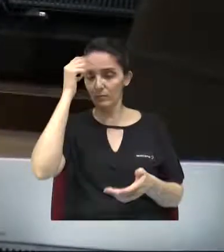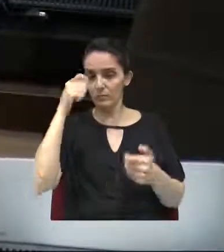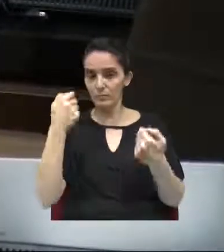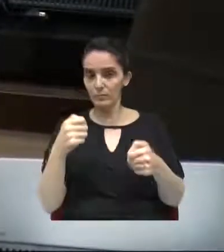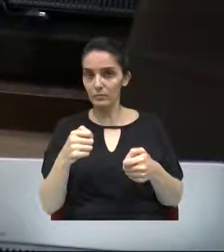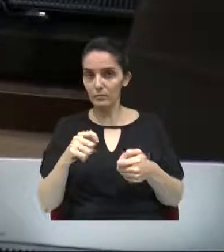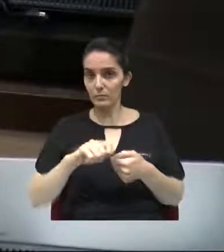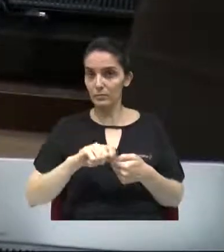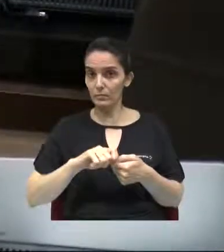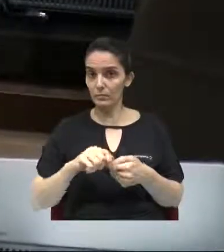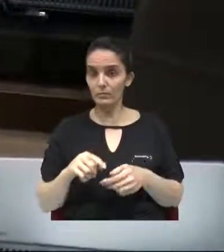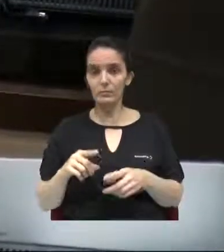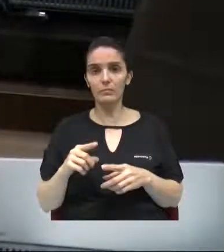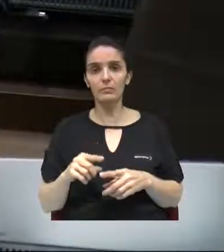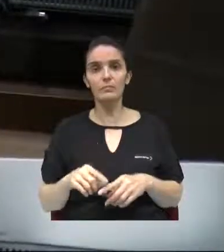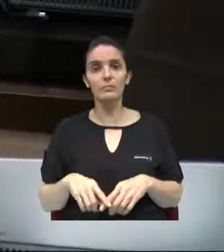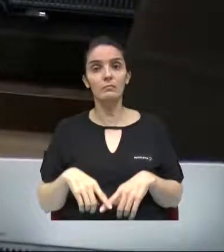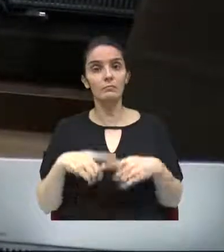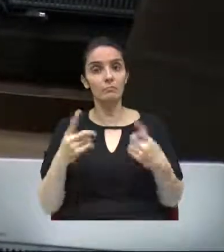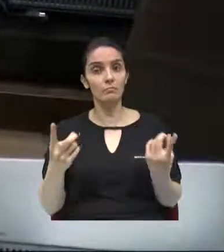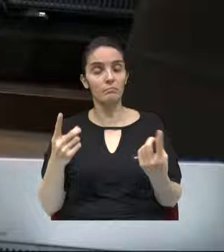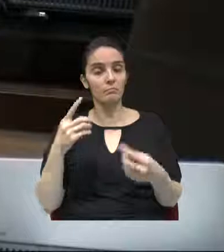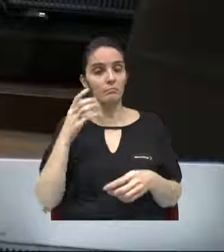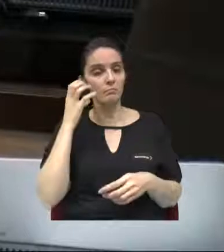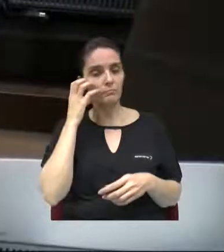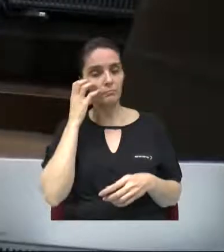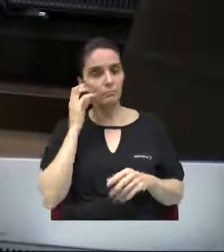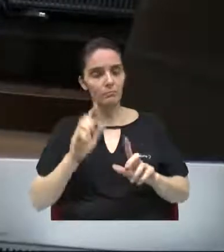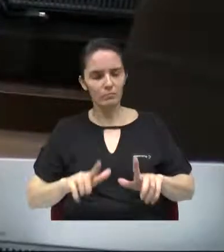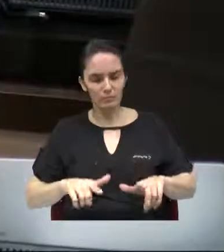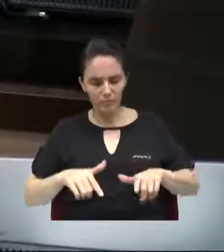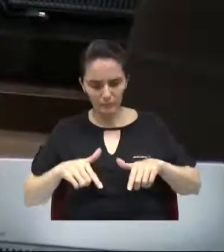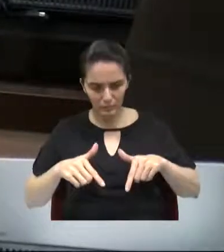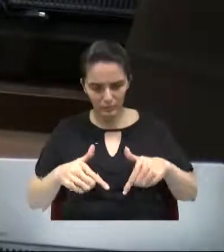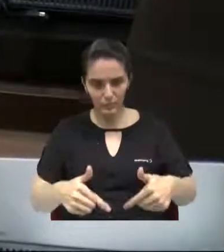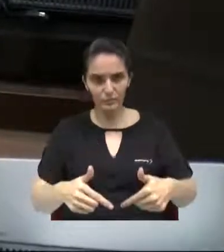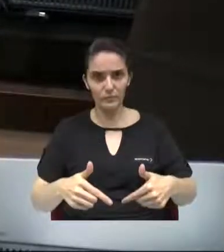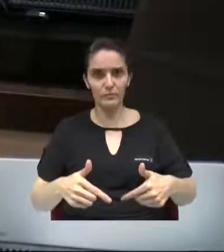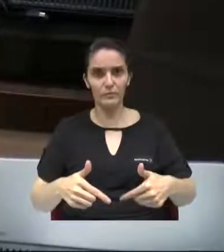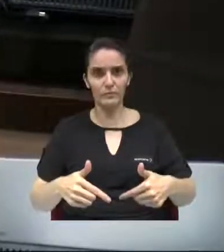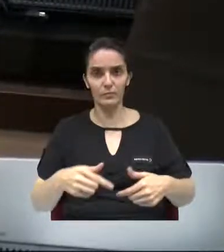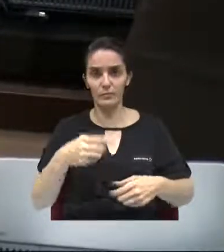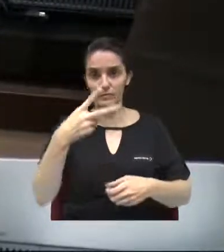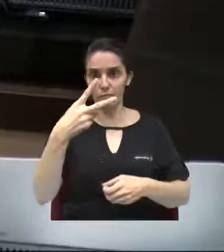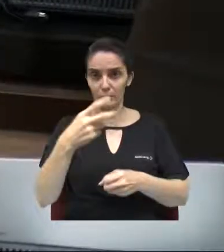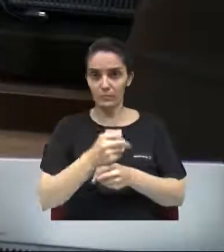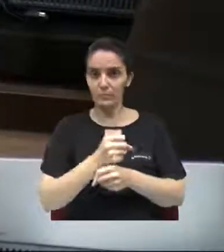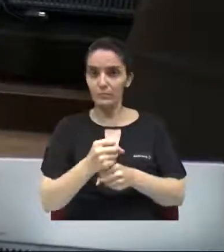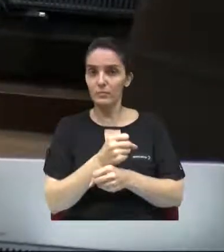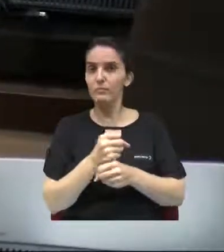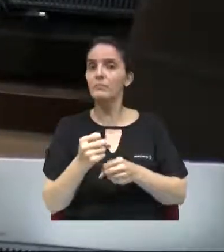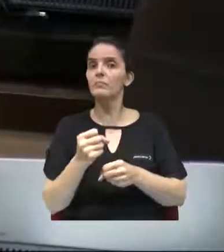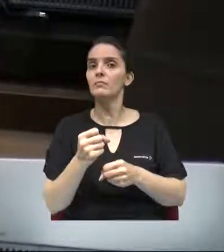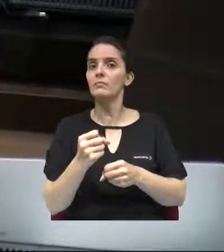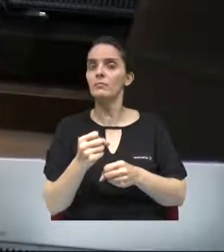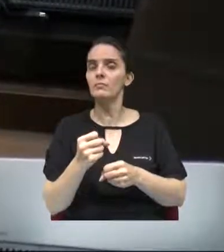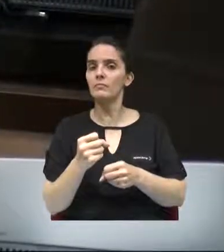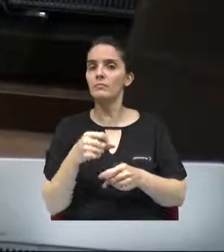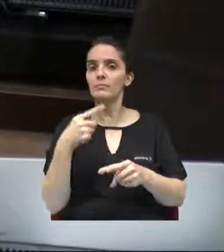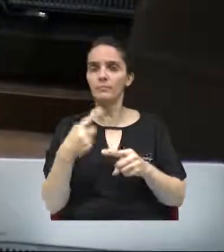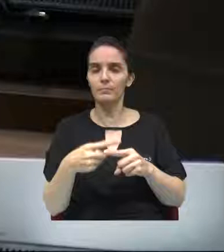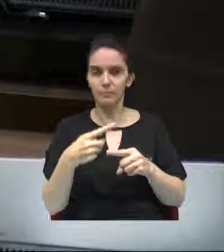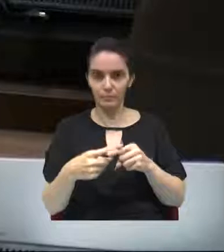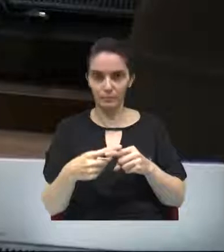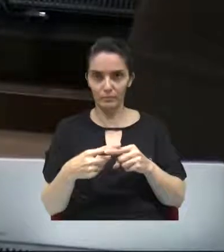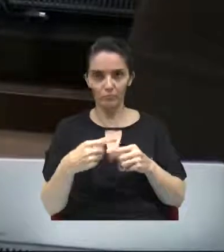atenção da sua postura enquanto parlamentar são os esforços que o senhor despendeu nesses 2 anos de mandato para que, independente